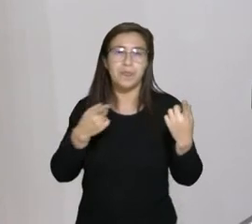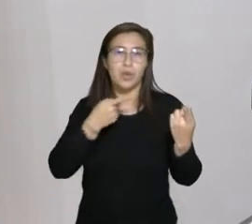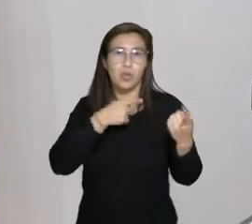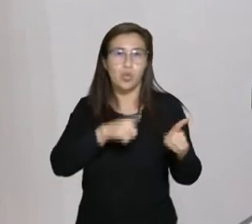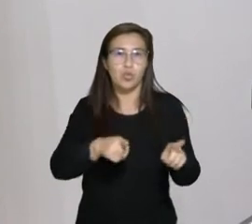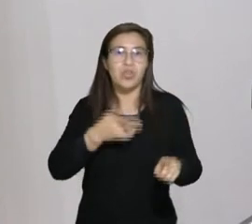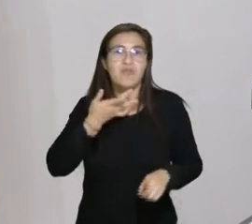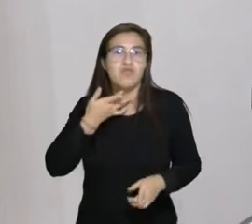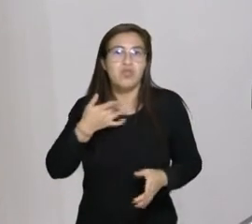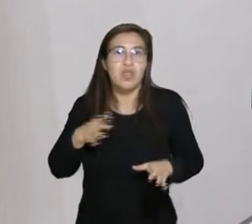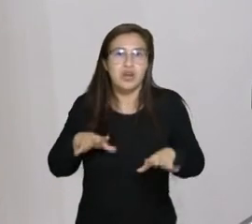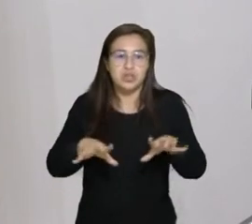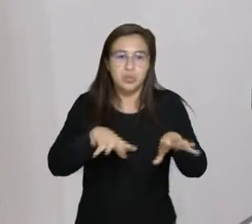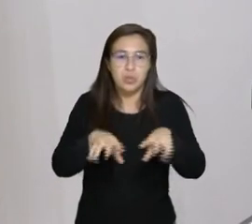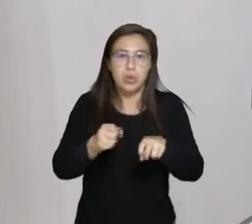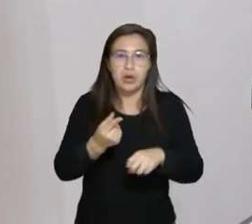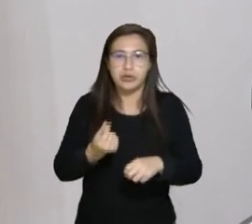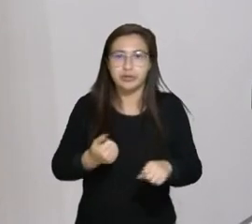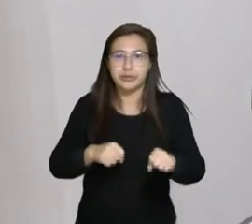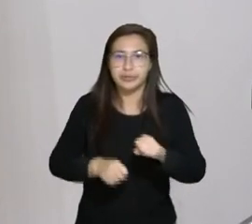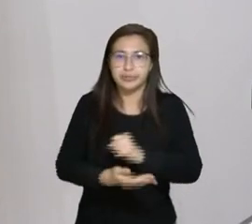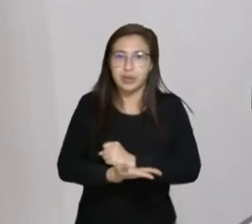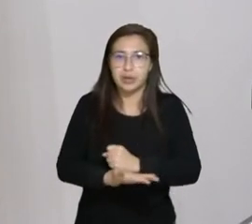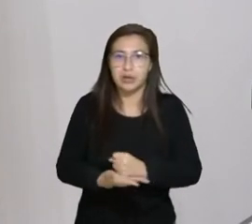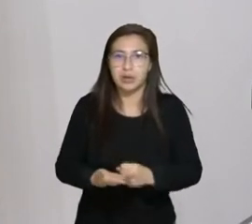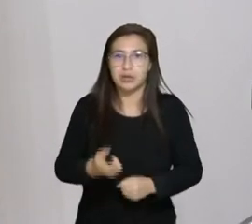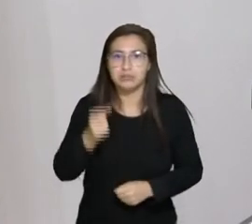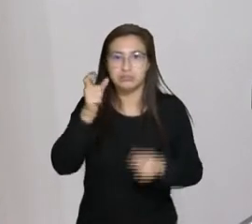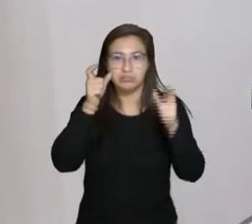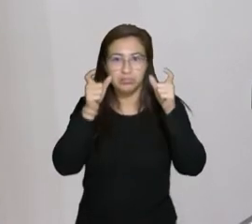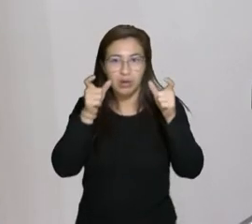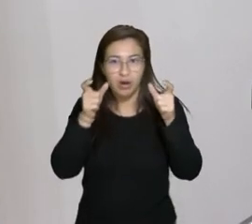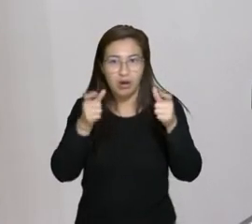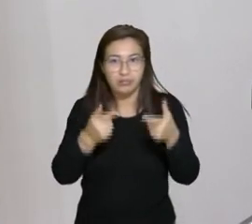ganância contra a corrupção contra a cobiça